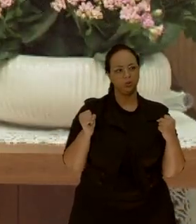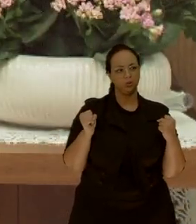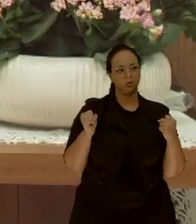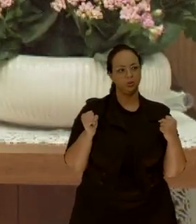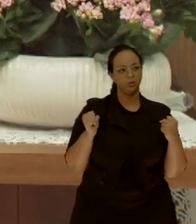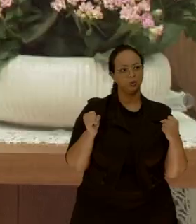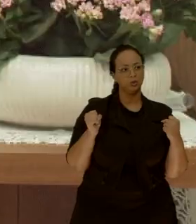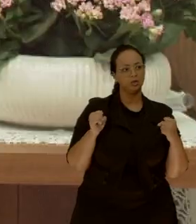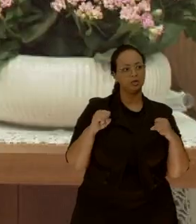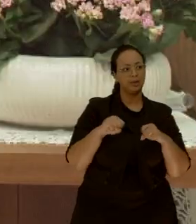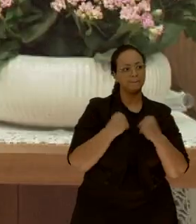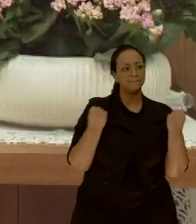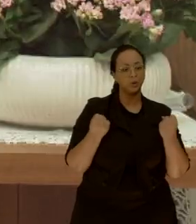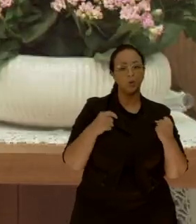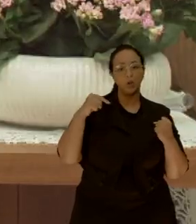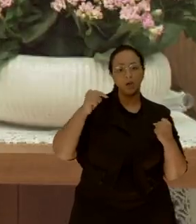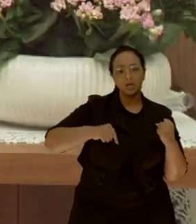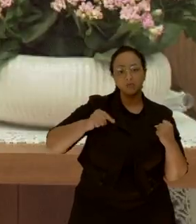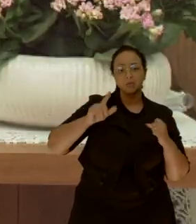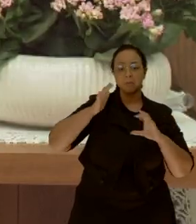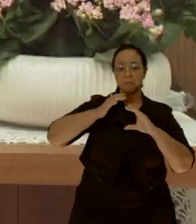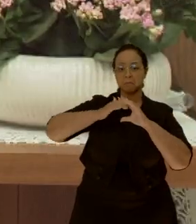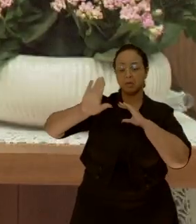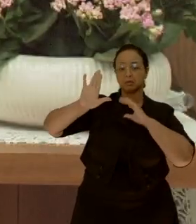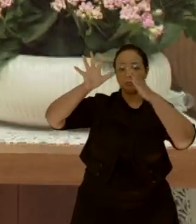você manda para o Acre.